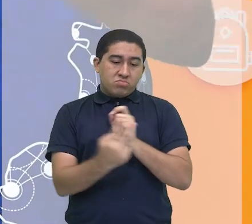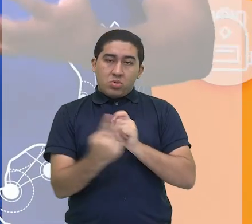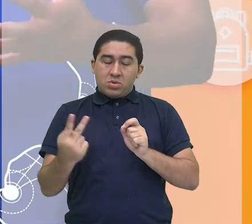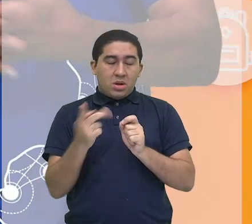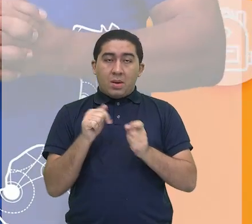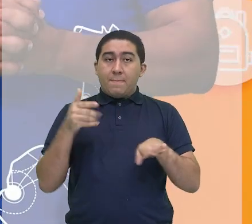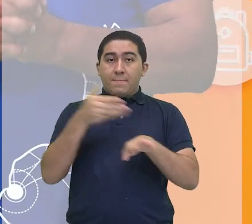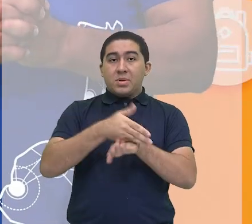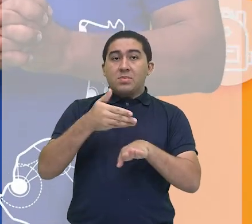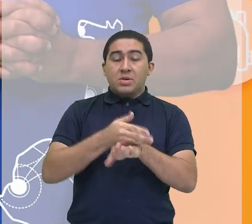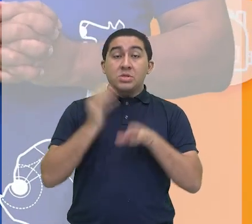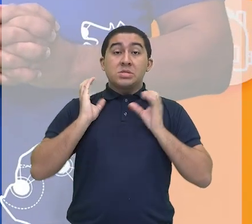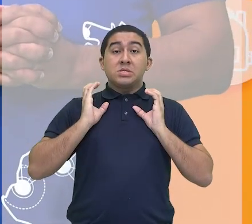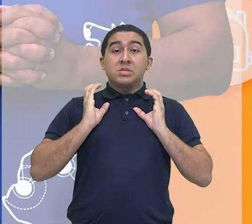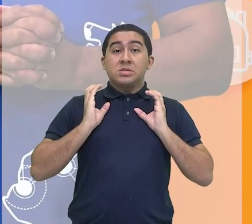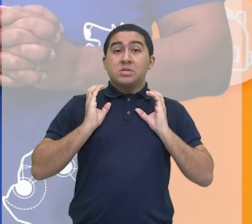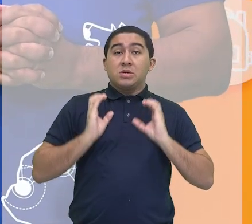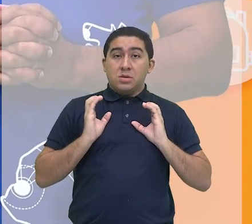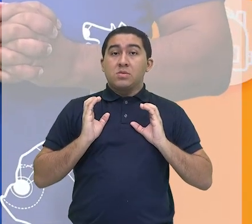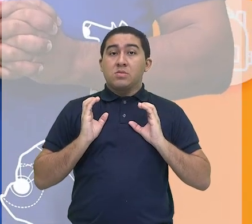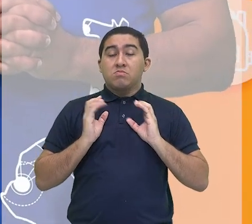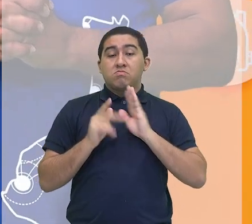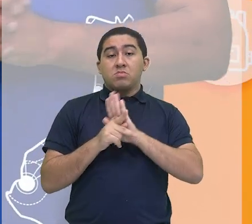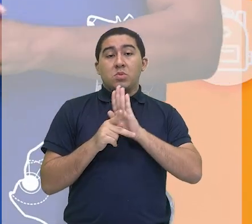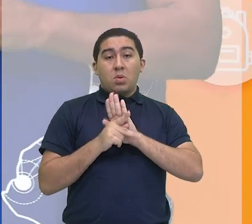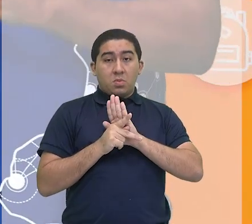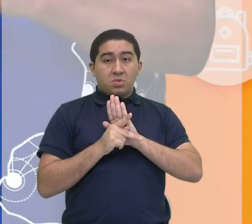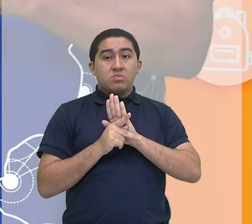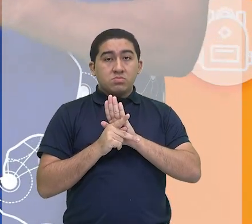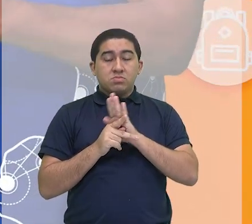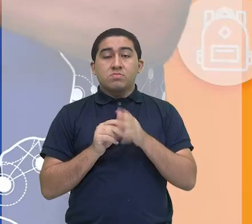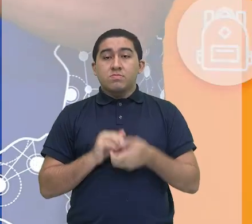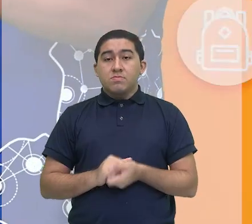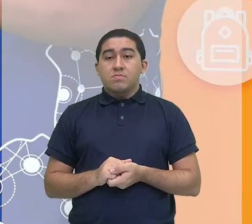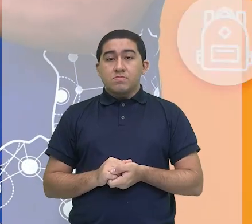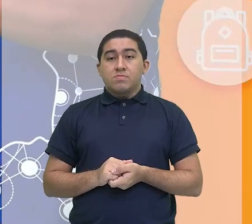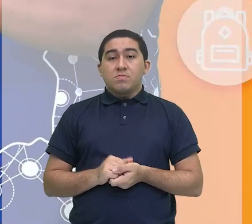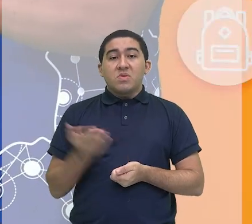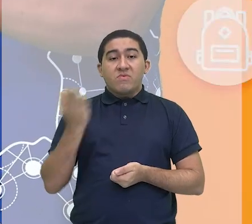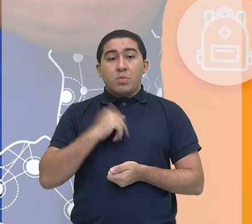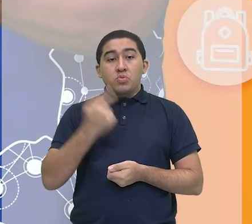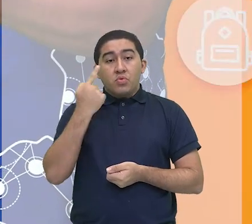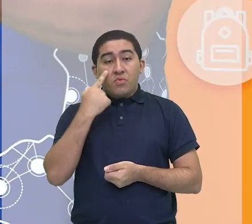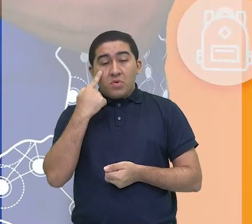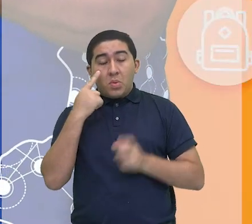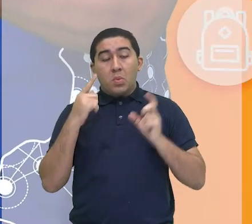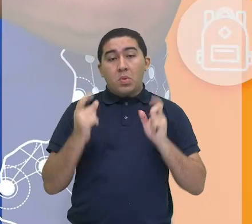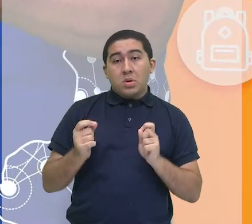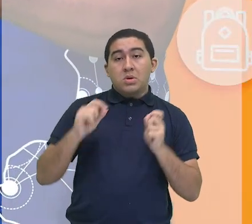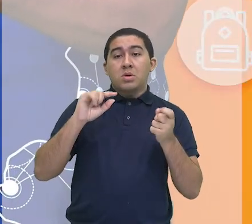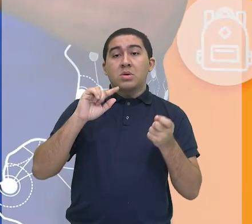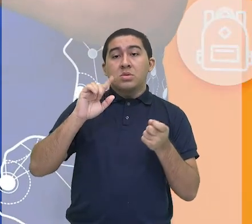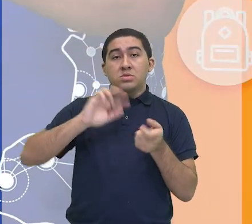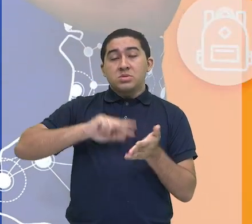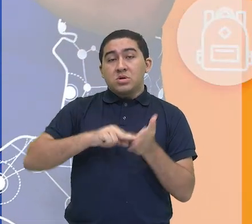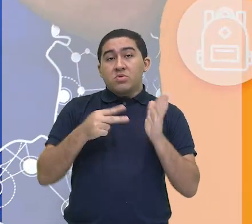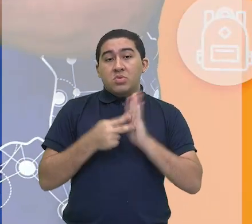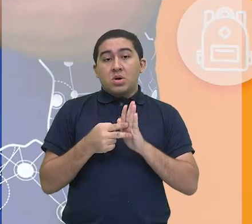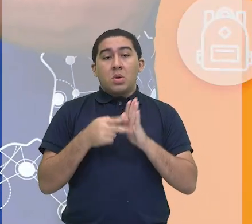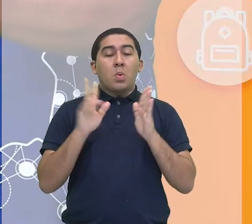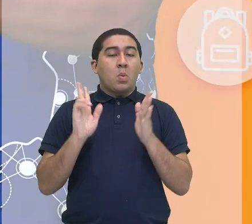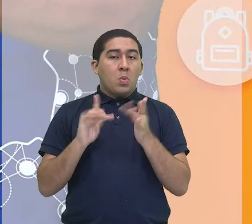de cidadania, né, na sociedade. Então, vamos ver aqui esse engajamento, o que significa isso, né?